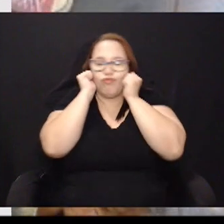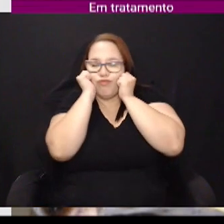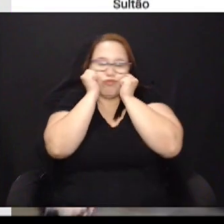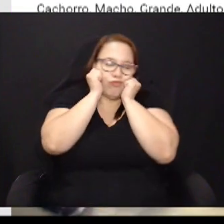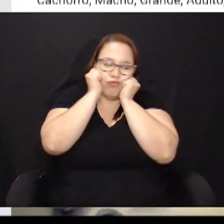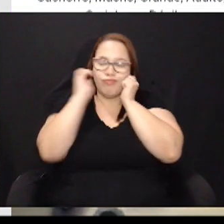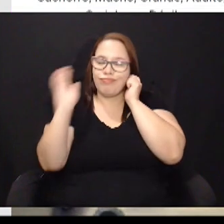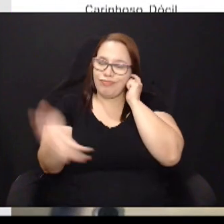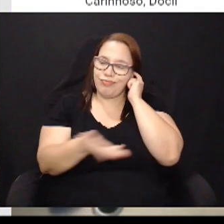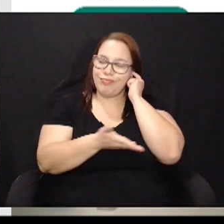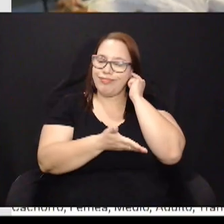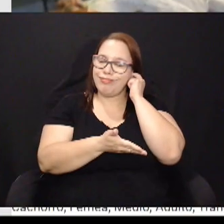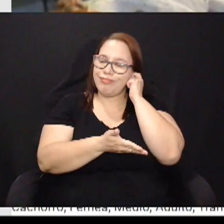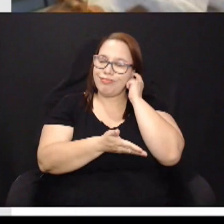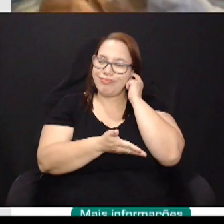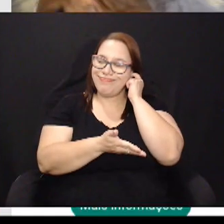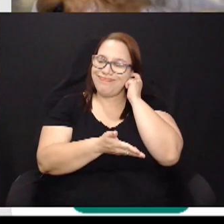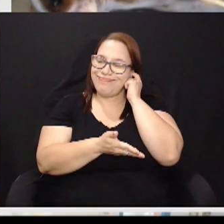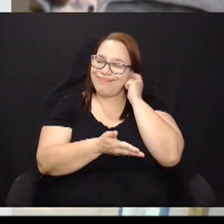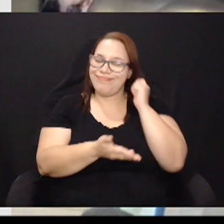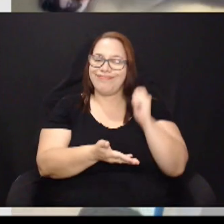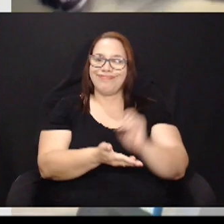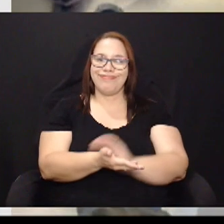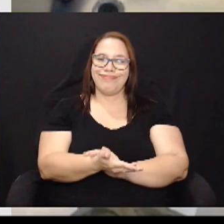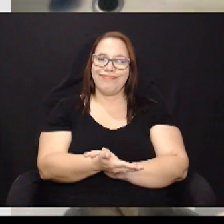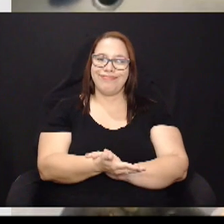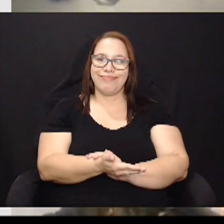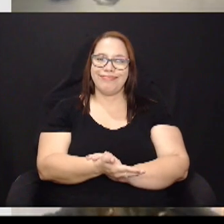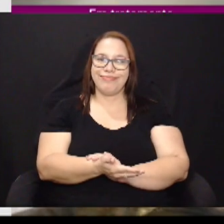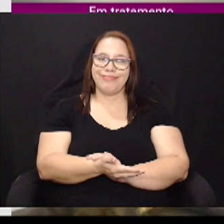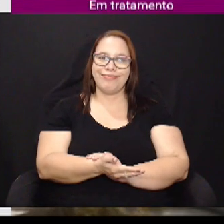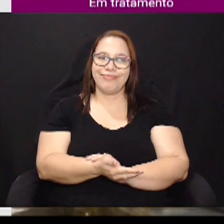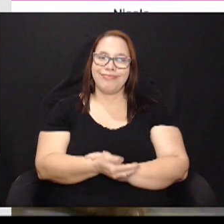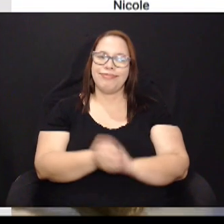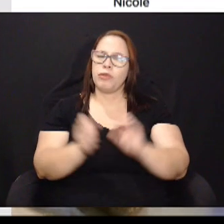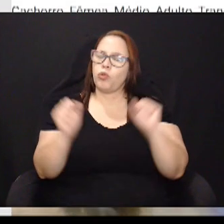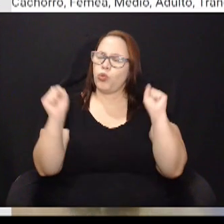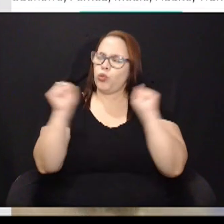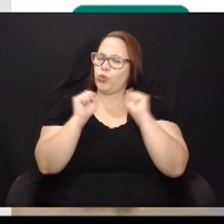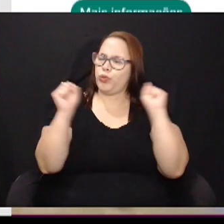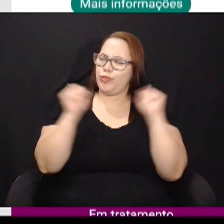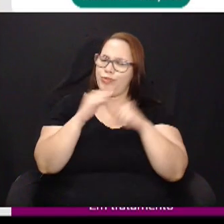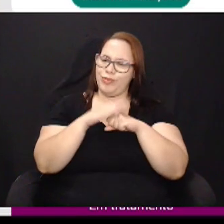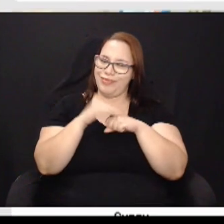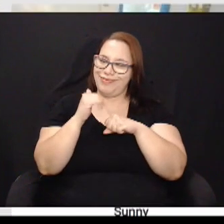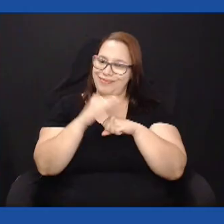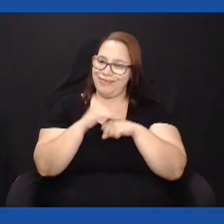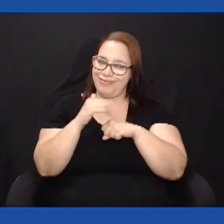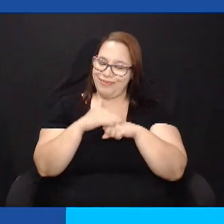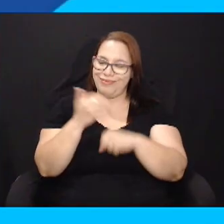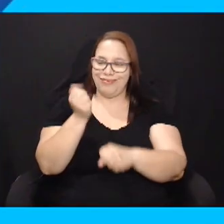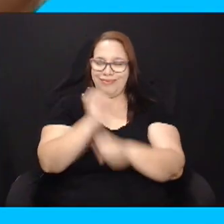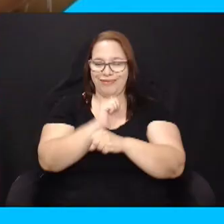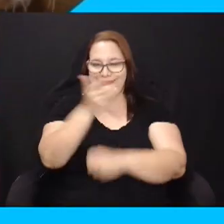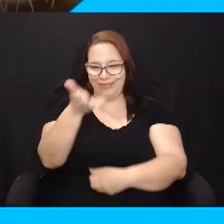portal Animal Campinas. Tem uma turminha cheia de carinho esperando por você.